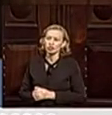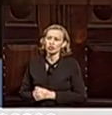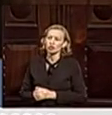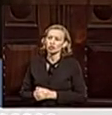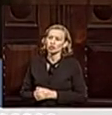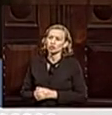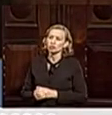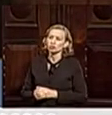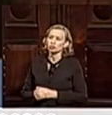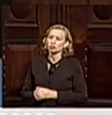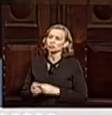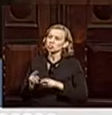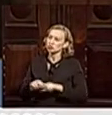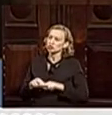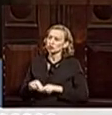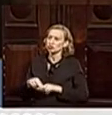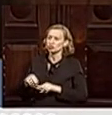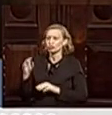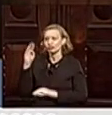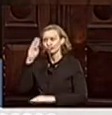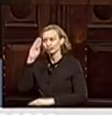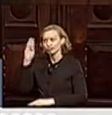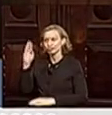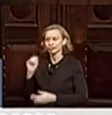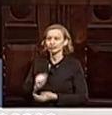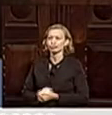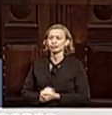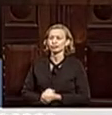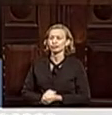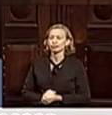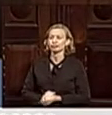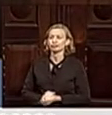dessa peça, pareçam querer